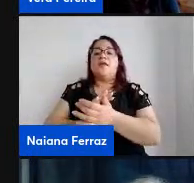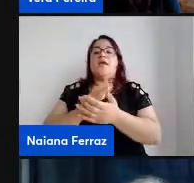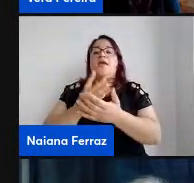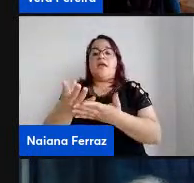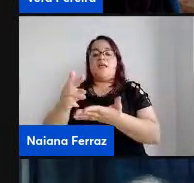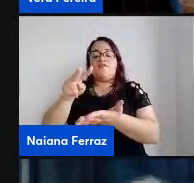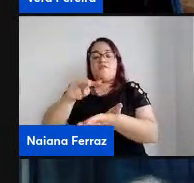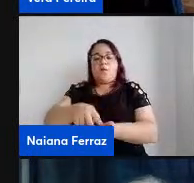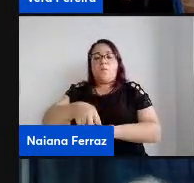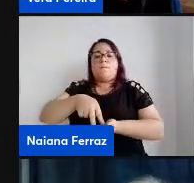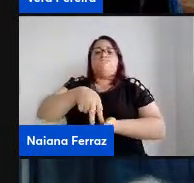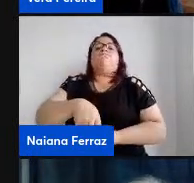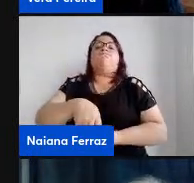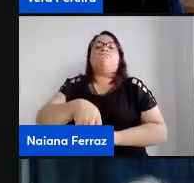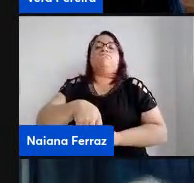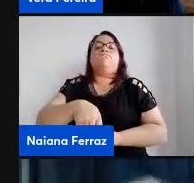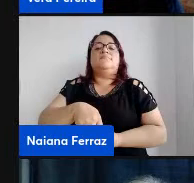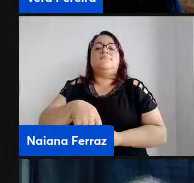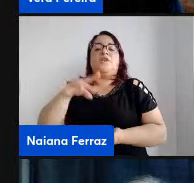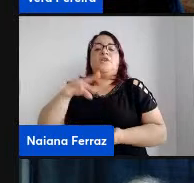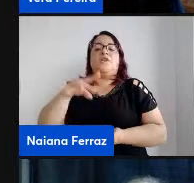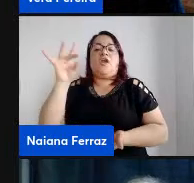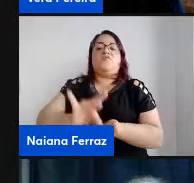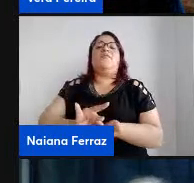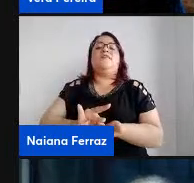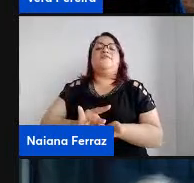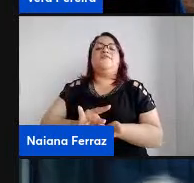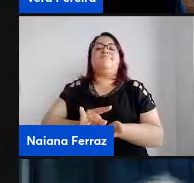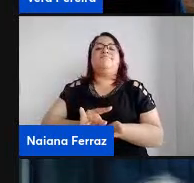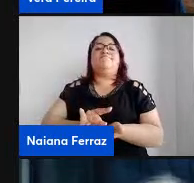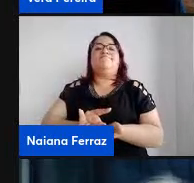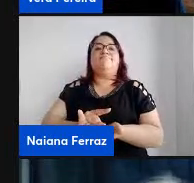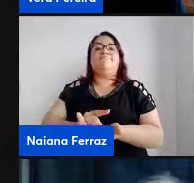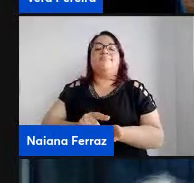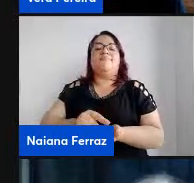permanência. Essa permanência,